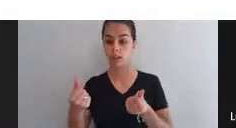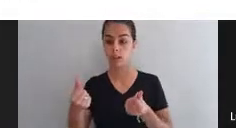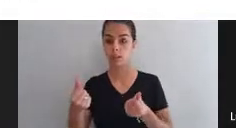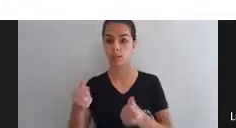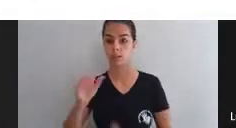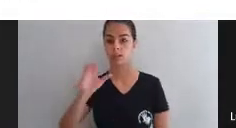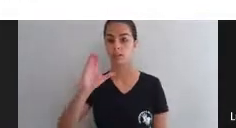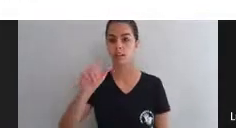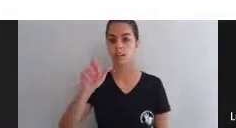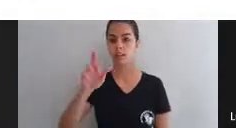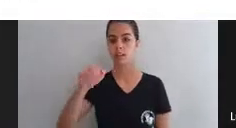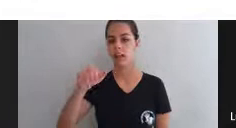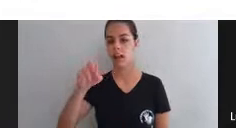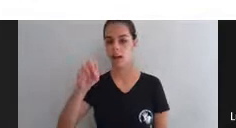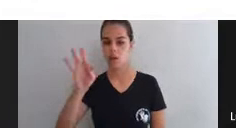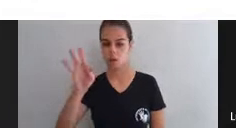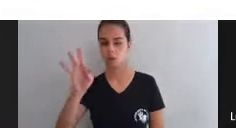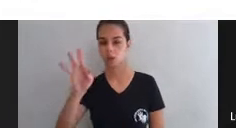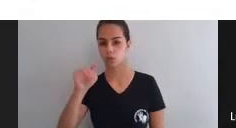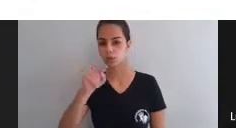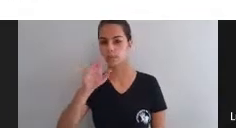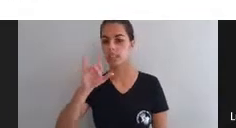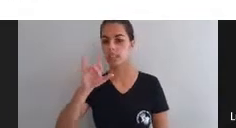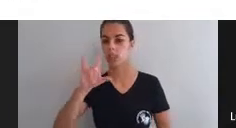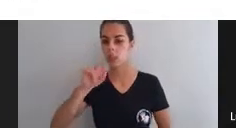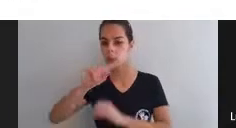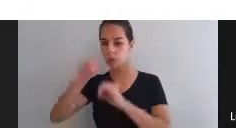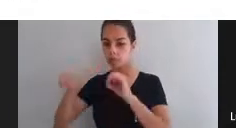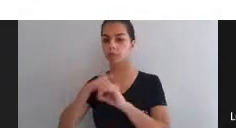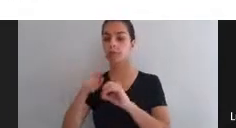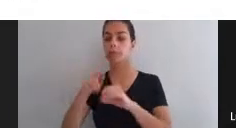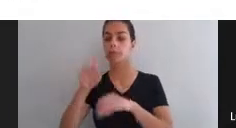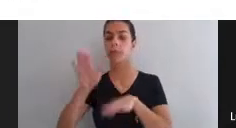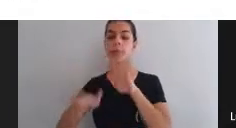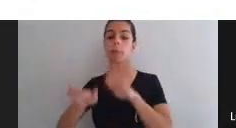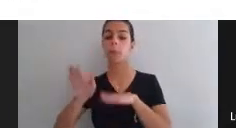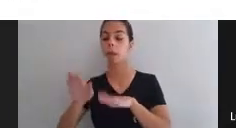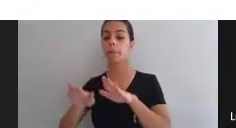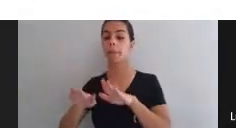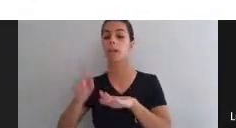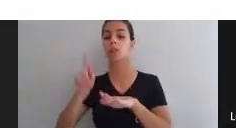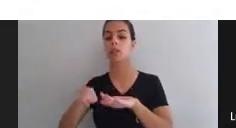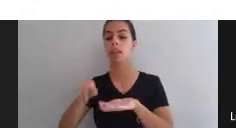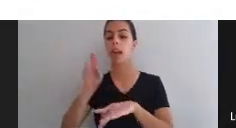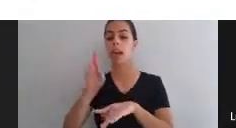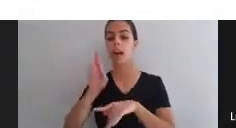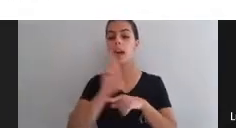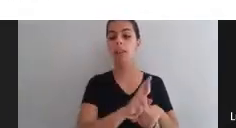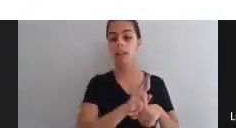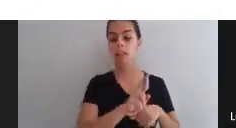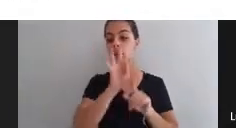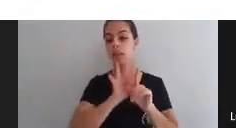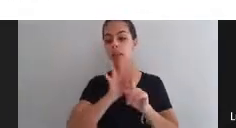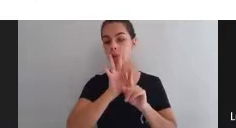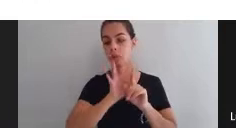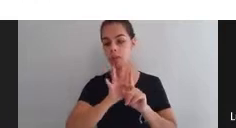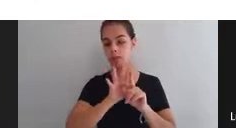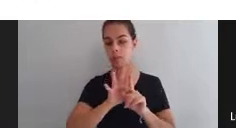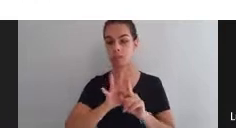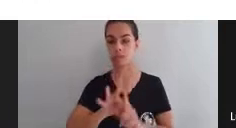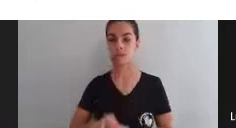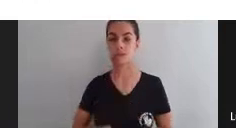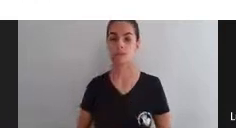Carnot, ela só depende das temperaturas dos reservatórios. E isso aqui eu estou mostrando para o